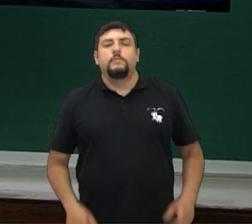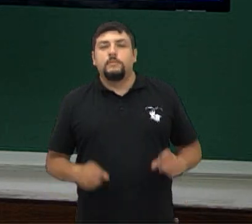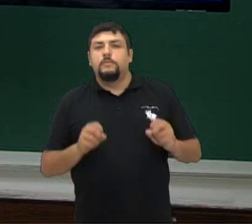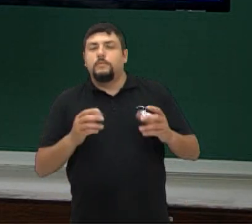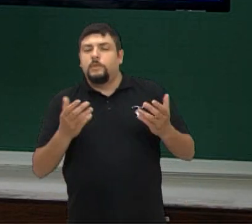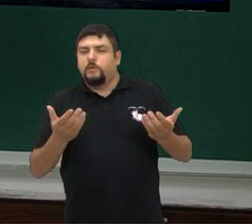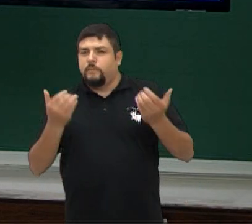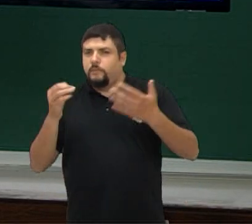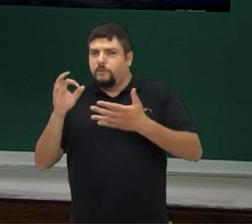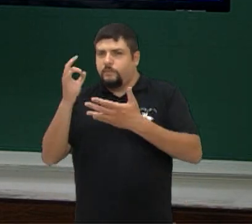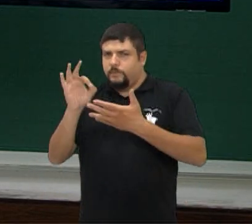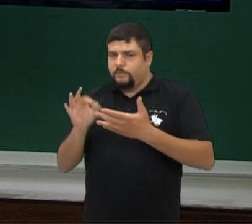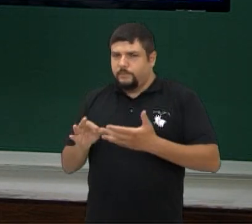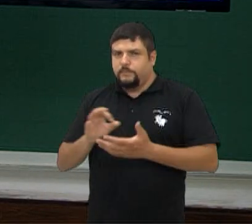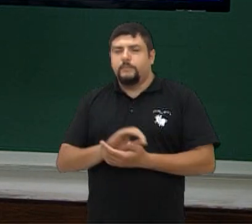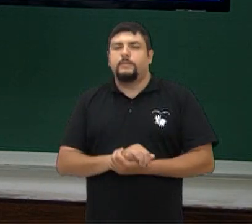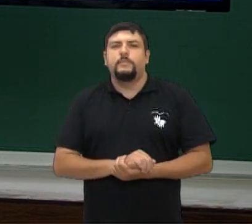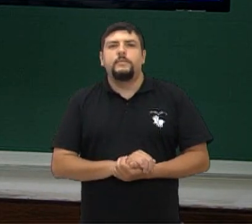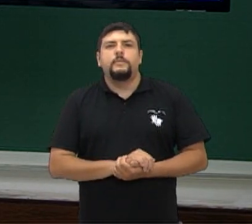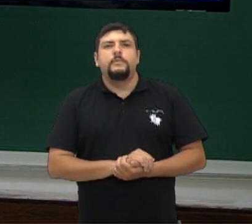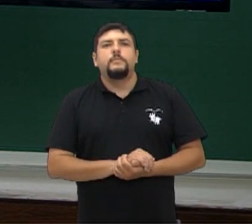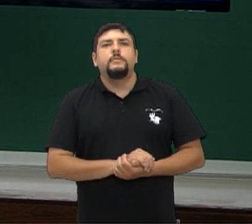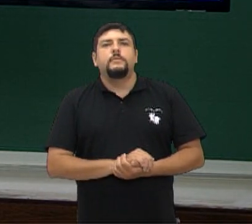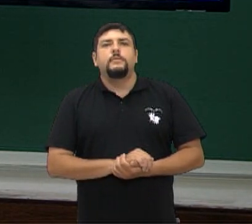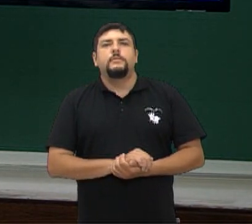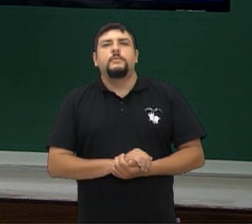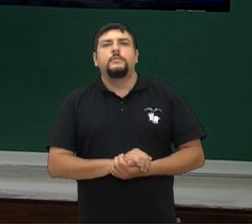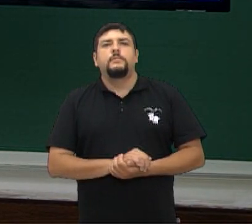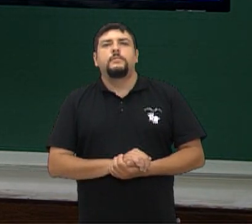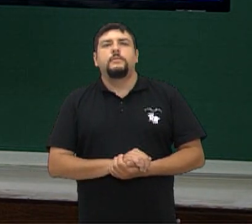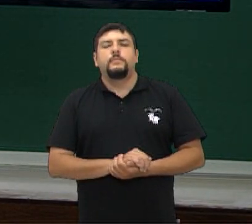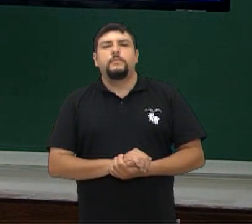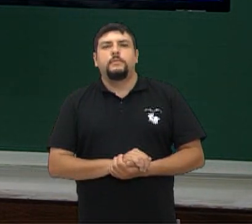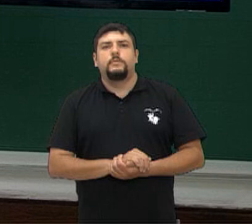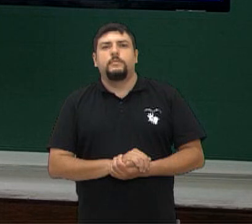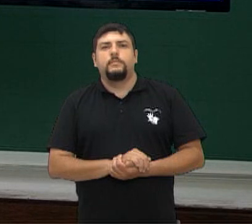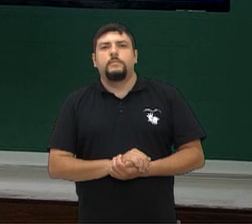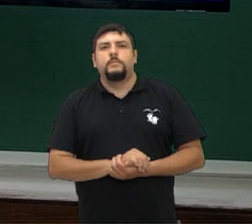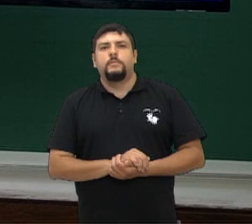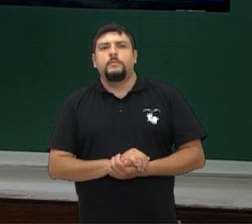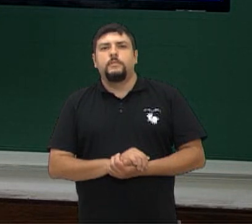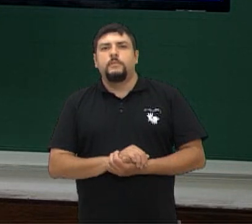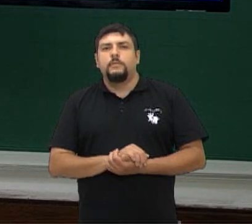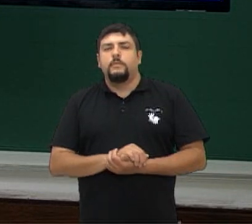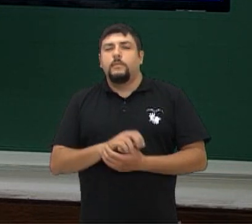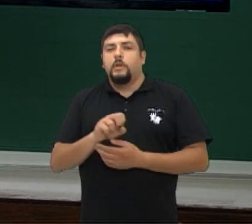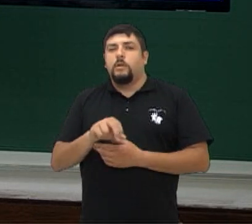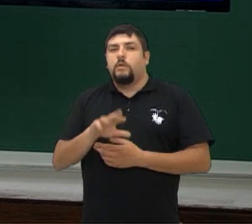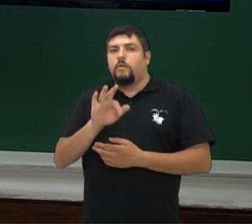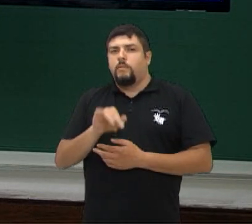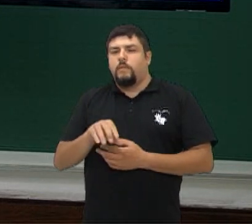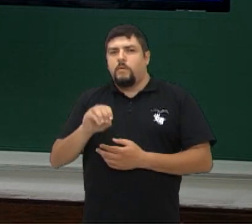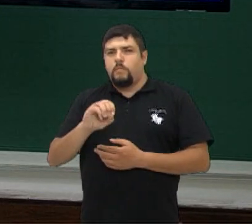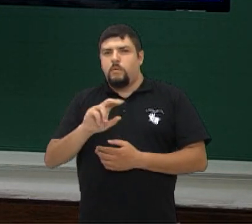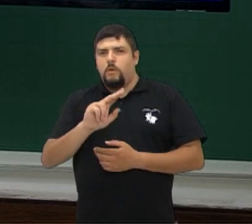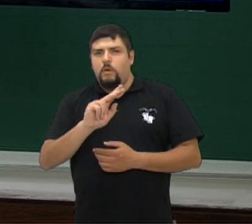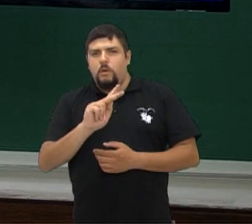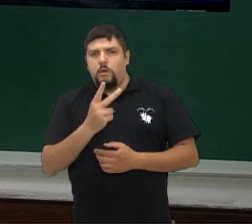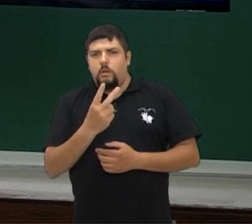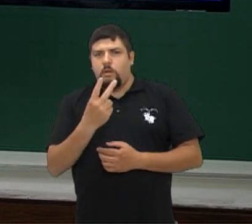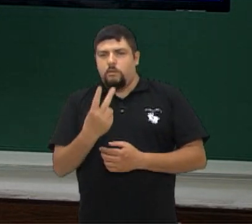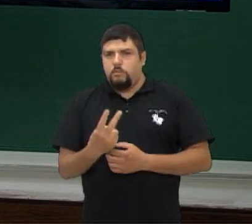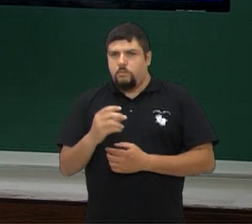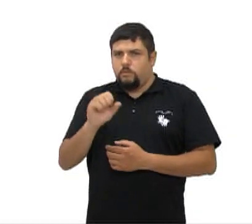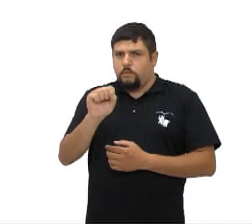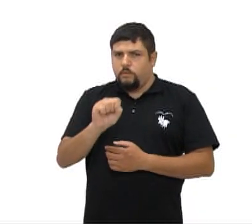Vamos para a correção da atividade, então? Olha só. A remoção do sulfeto de hidrogênio, que é o H2S,